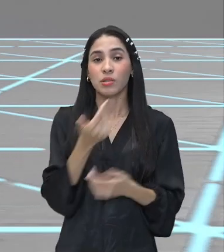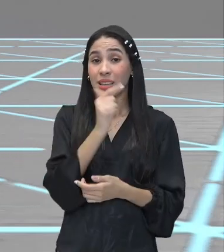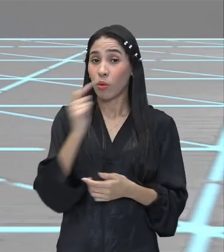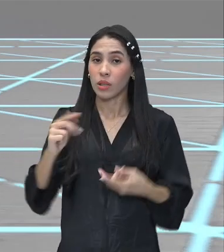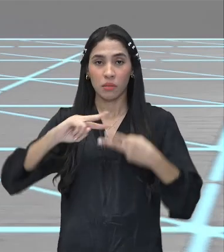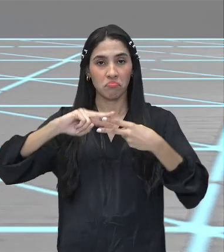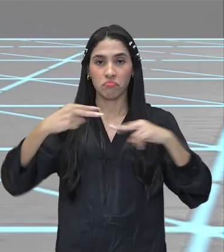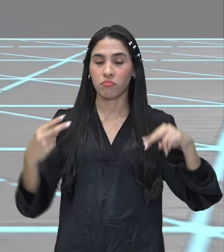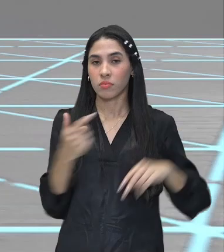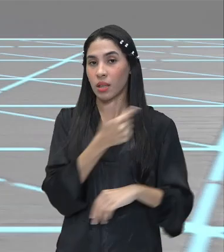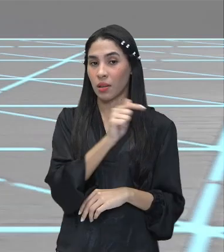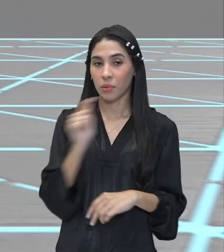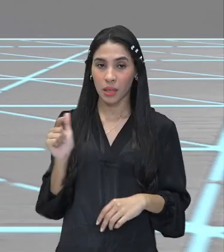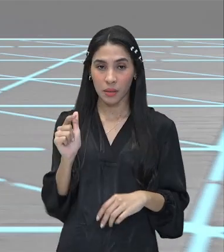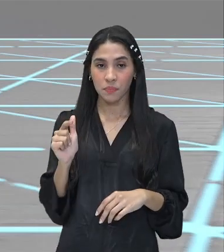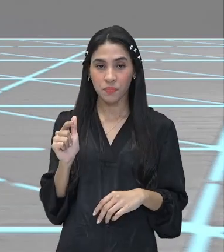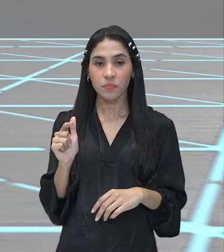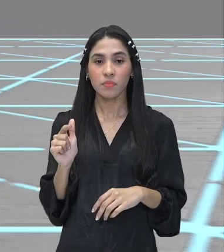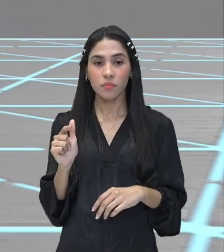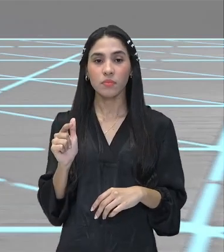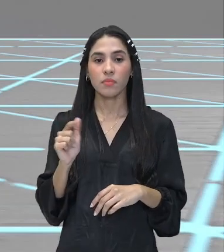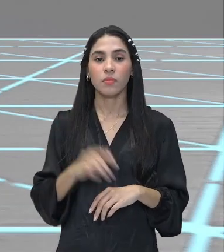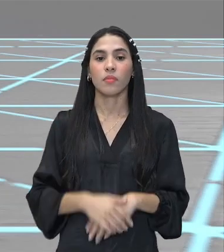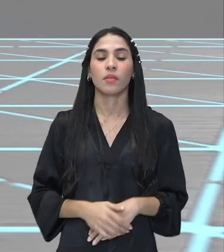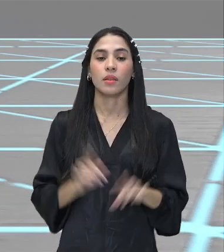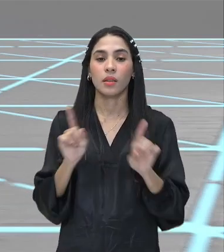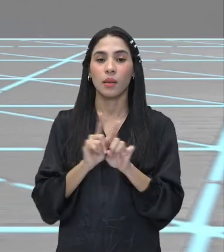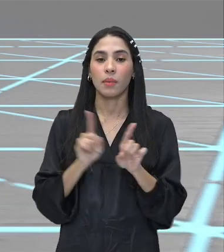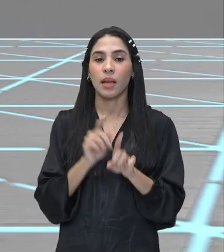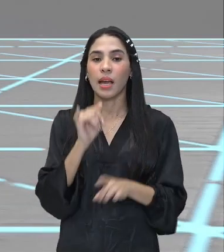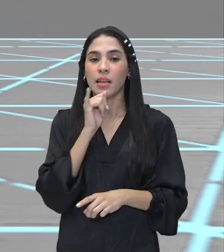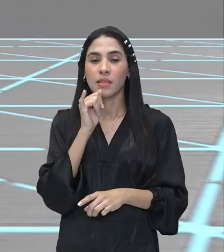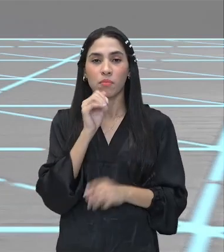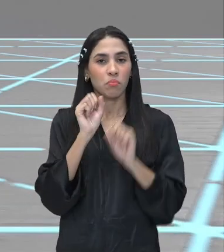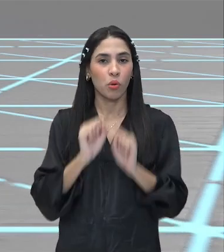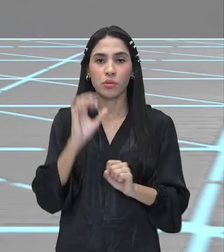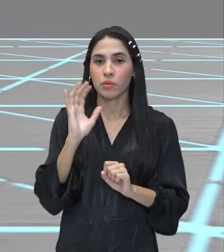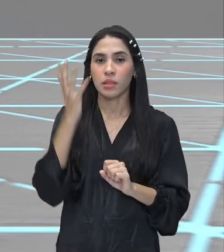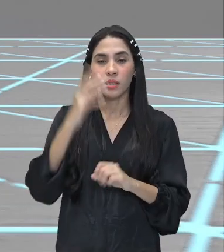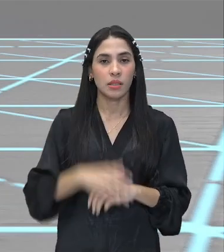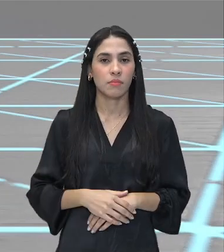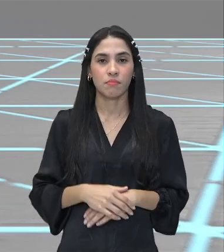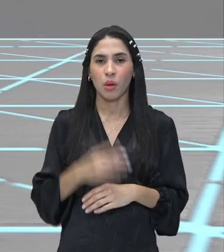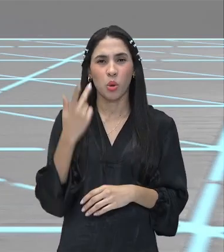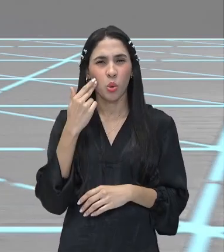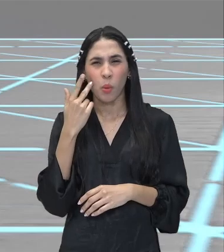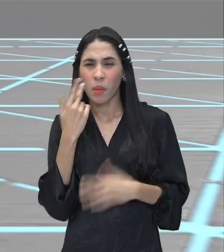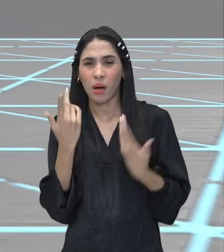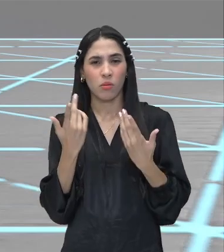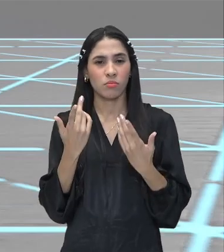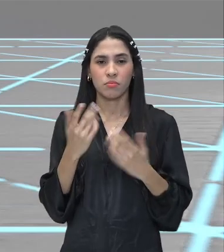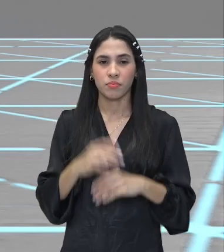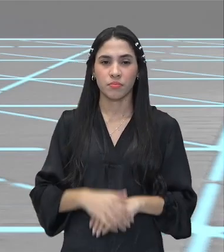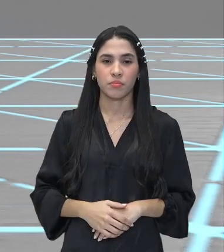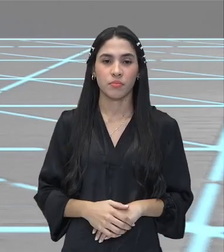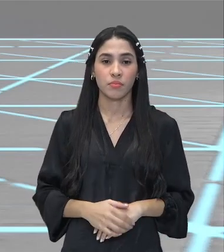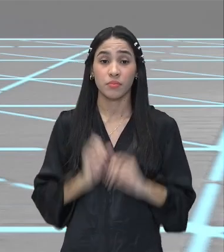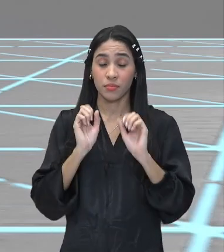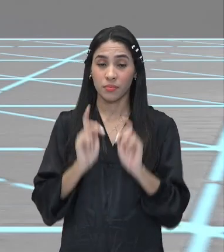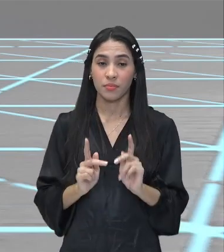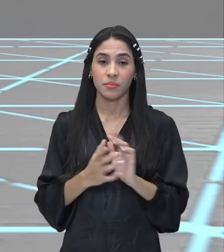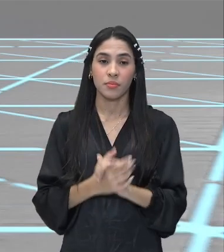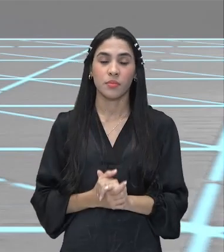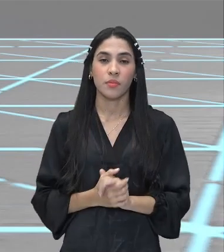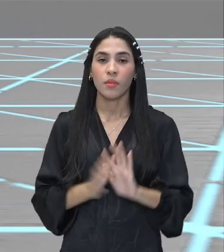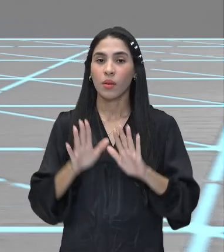causa genética única identificada, sendo aleatória, acontece de maneira aleatória, esporádica, ok? E